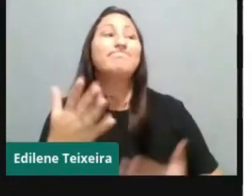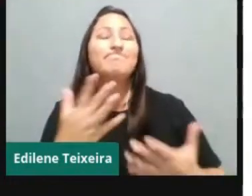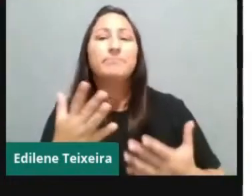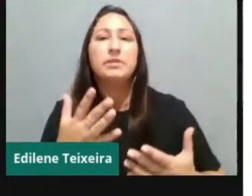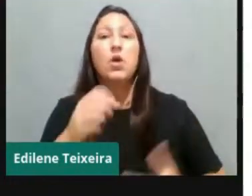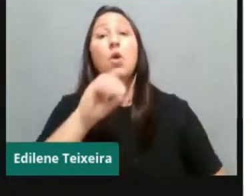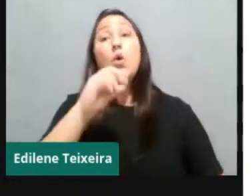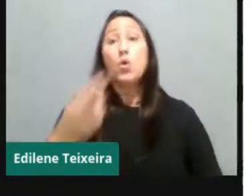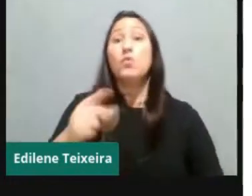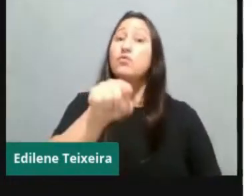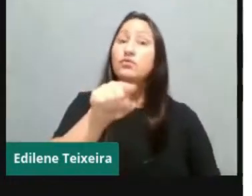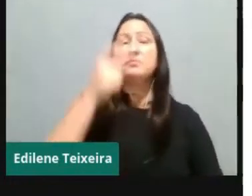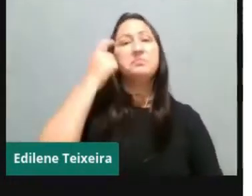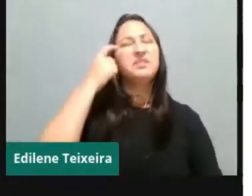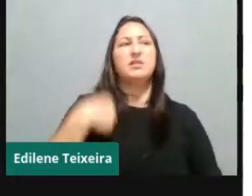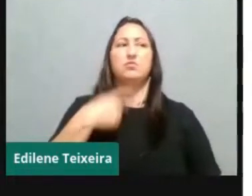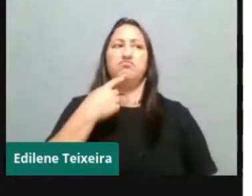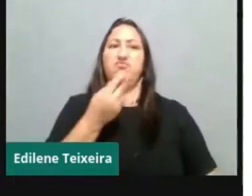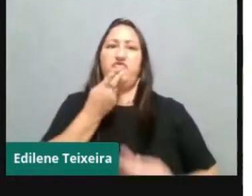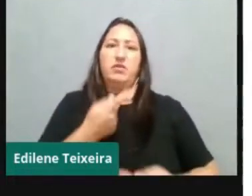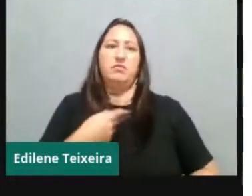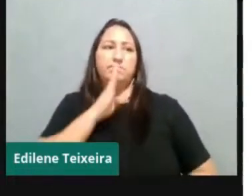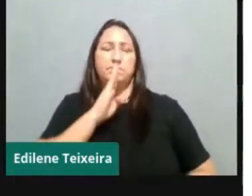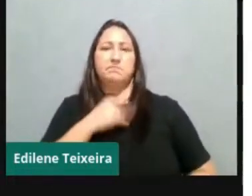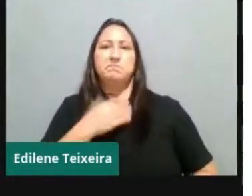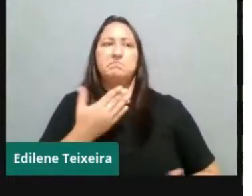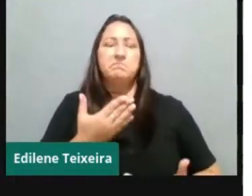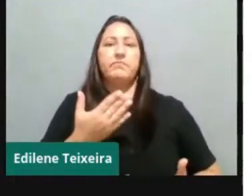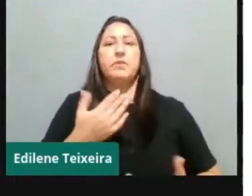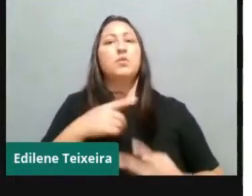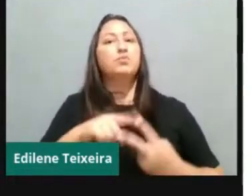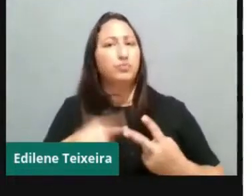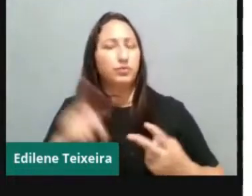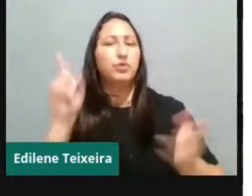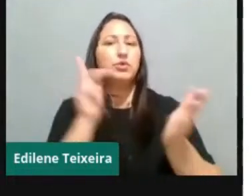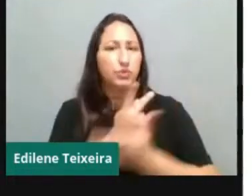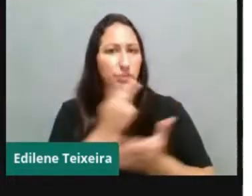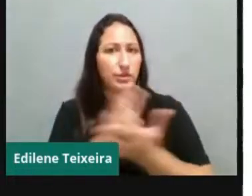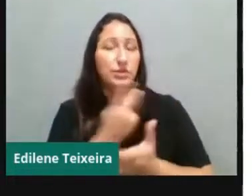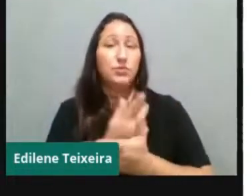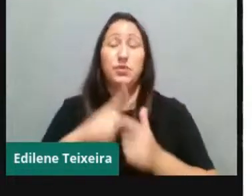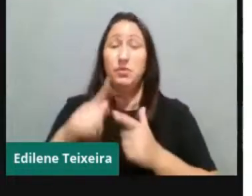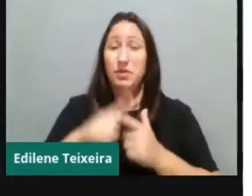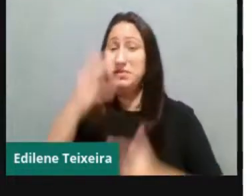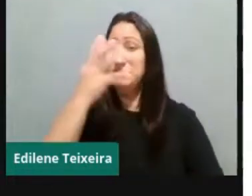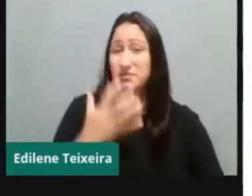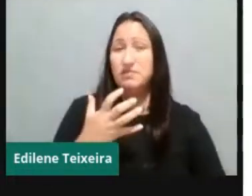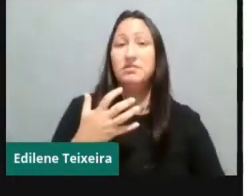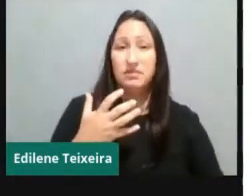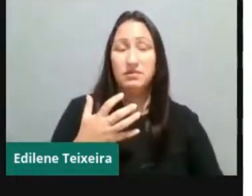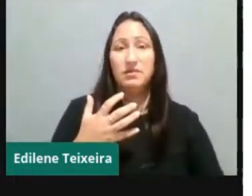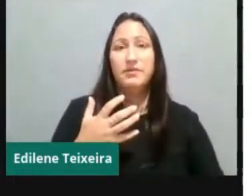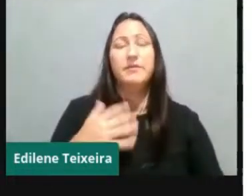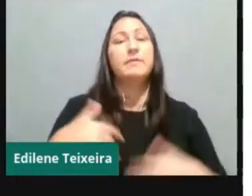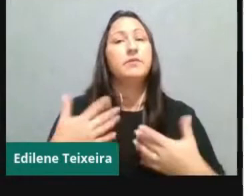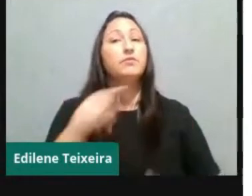tem, né? O erro do tipo 1 e o erro do tipo 2. Então isso é bastante sério. A outra questão também é que você não deve